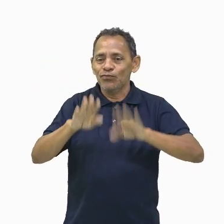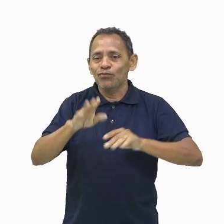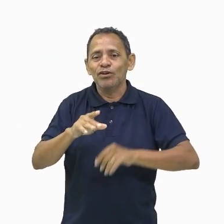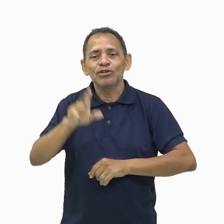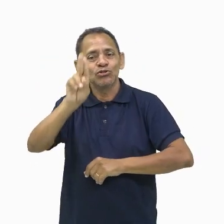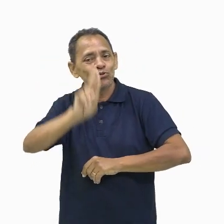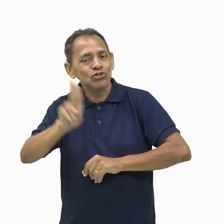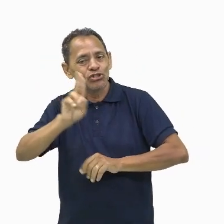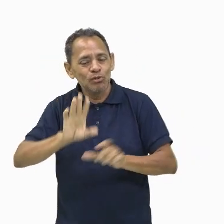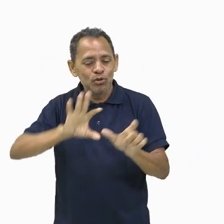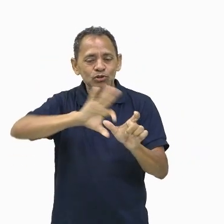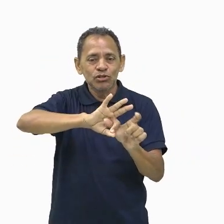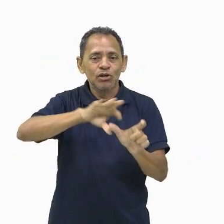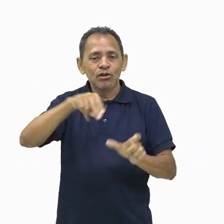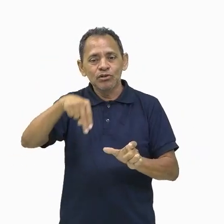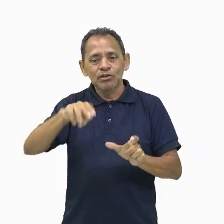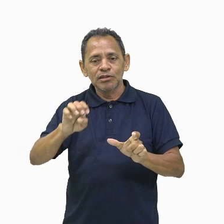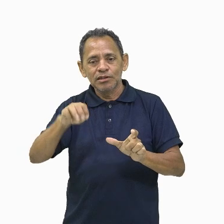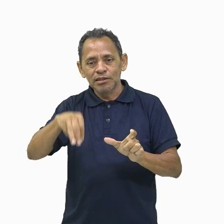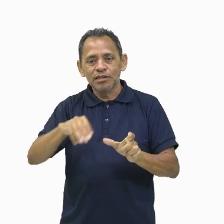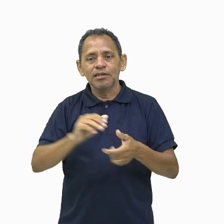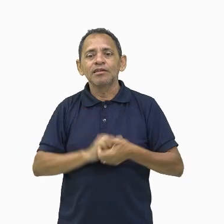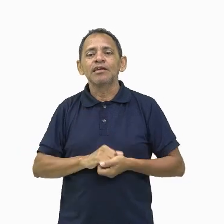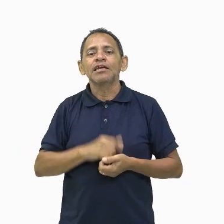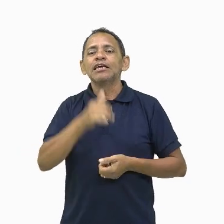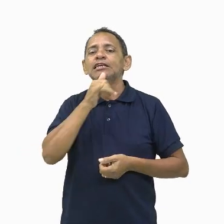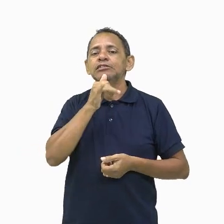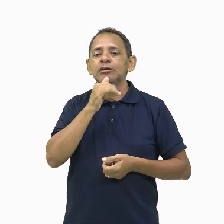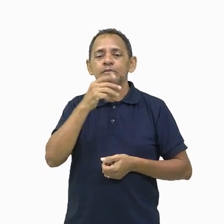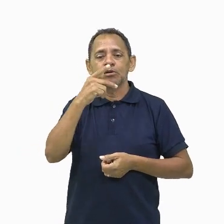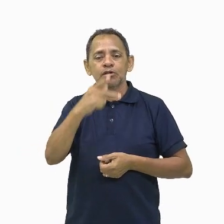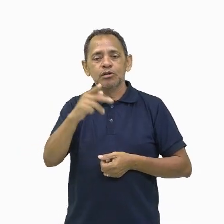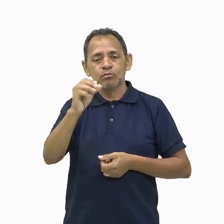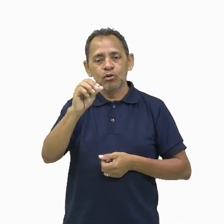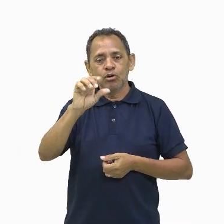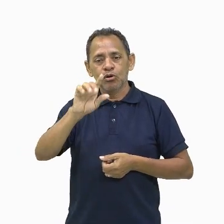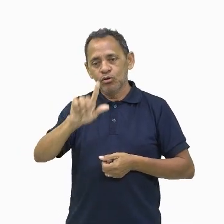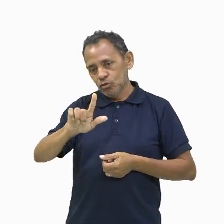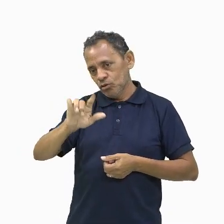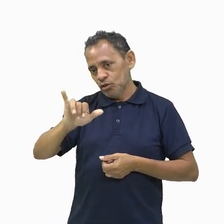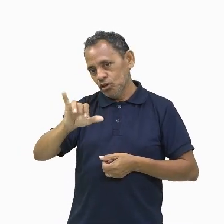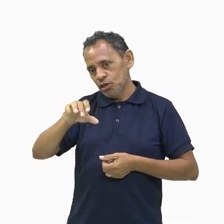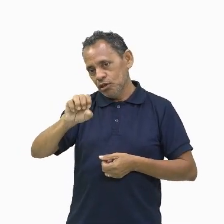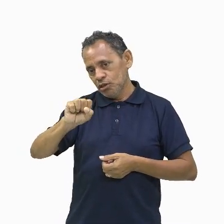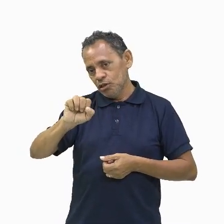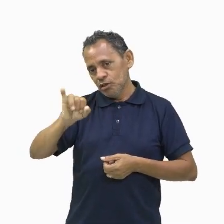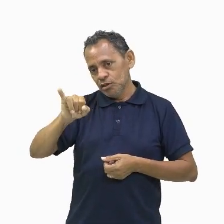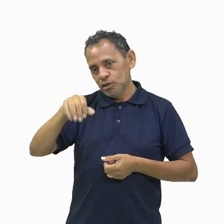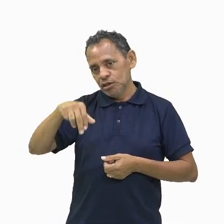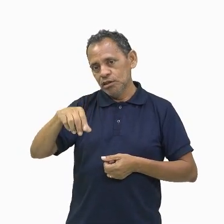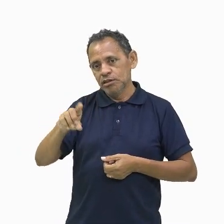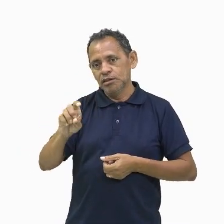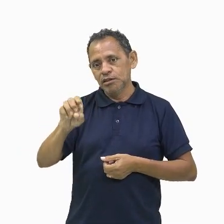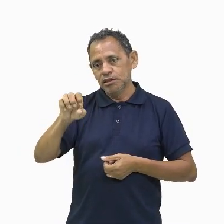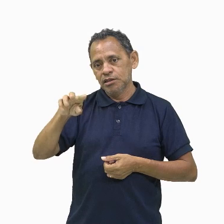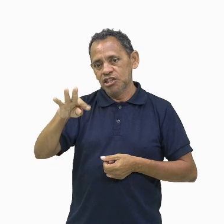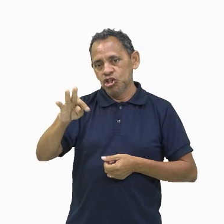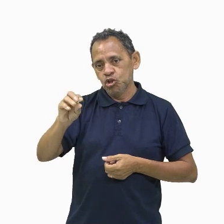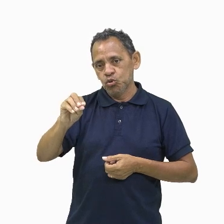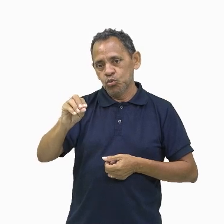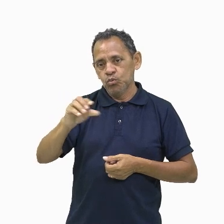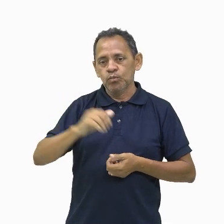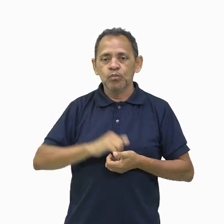Então, isso é um exemplo de quê? Polissíndeto. E só lembrando, a conjunção nem é justamente